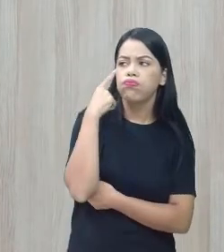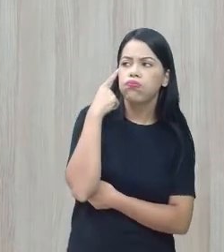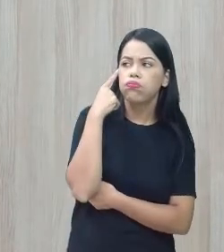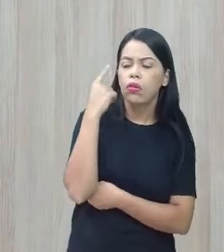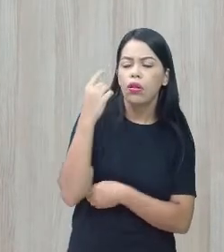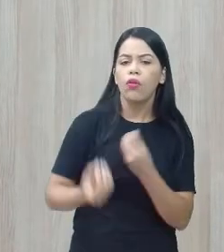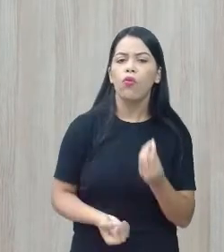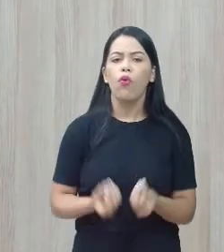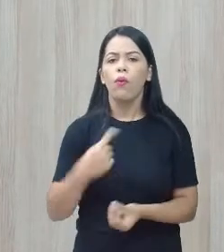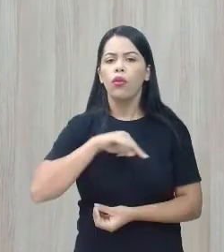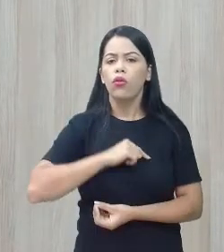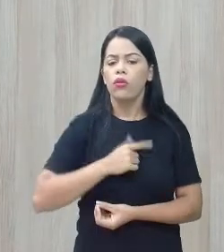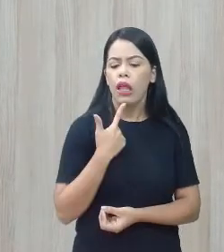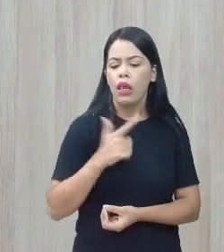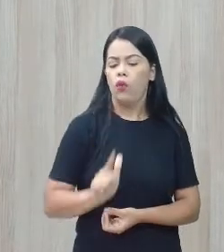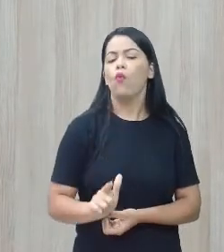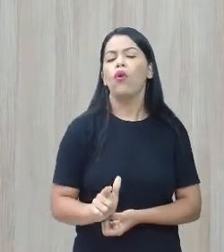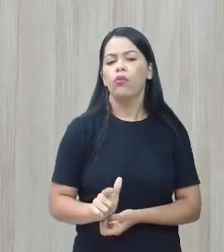nossa linguagem,